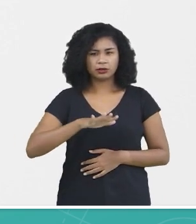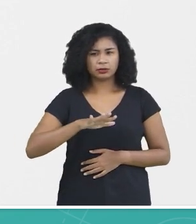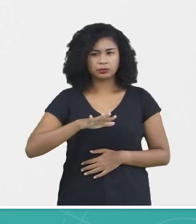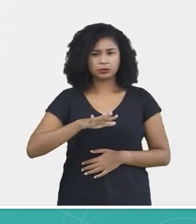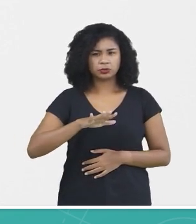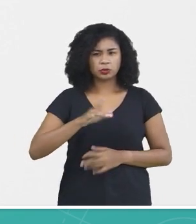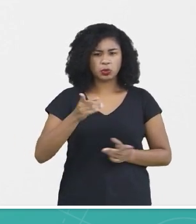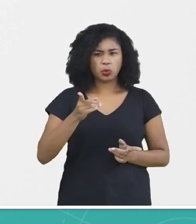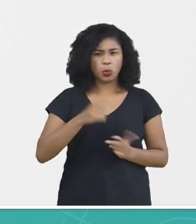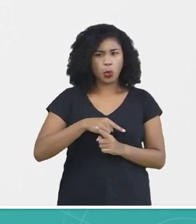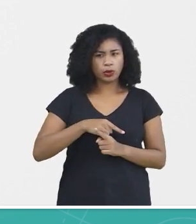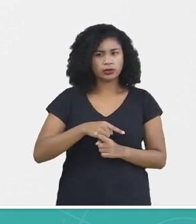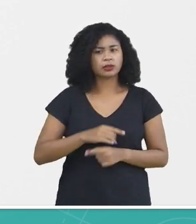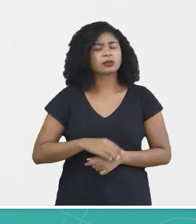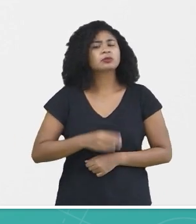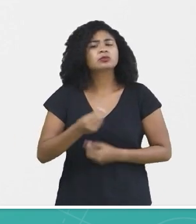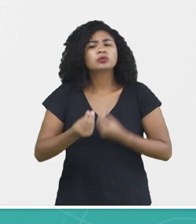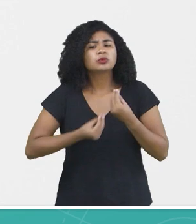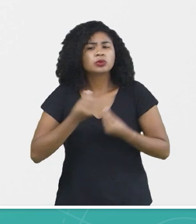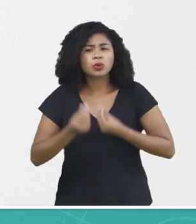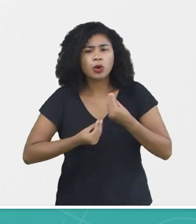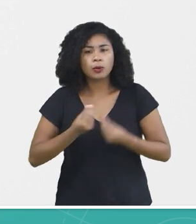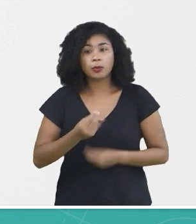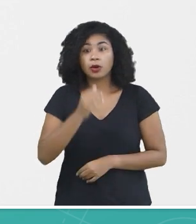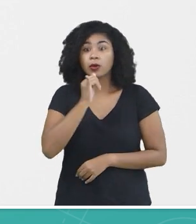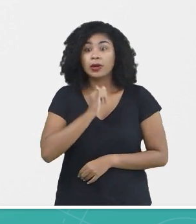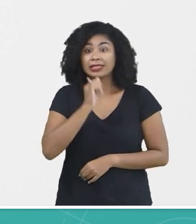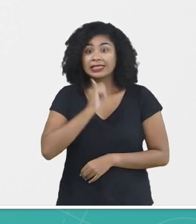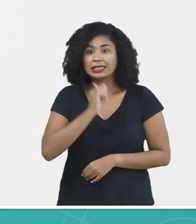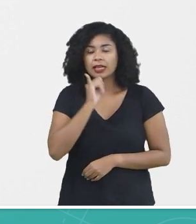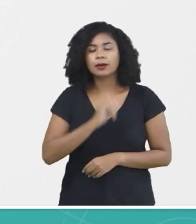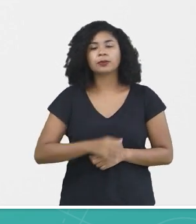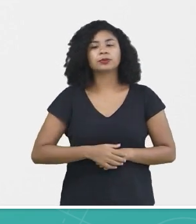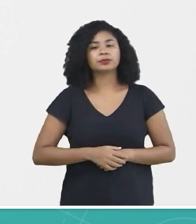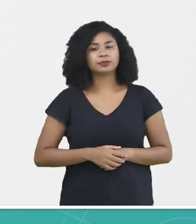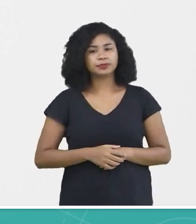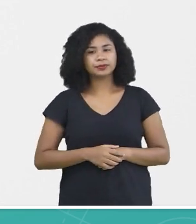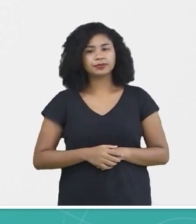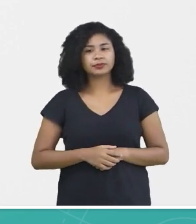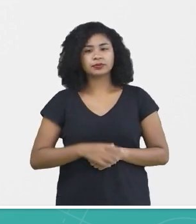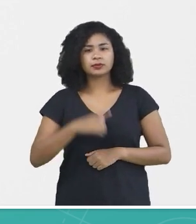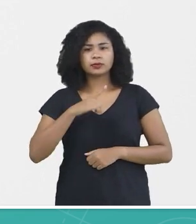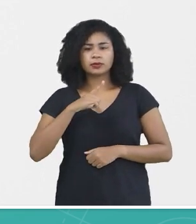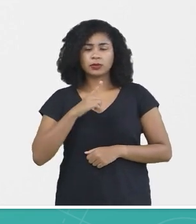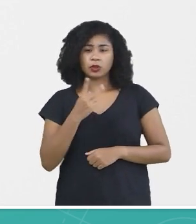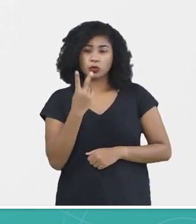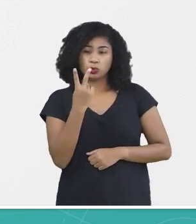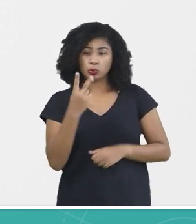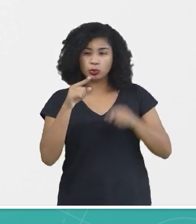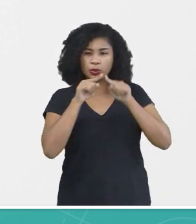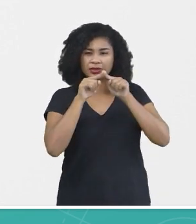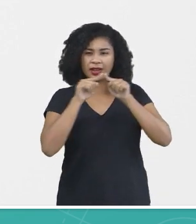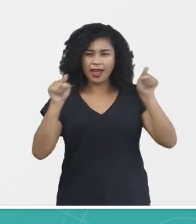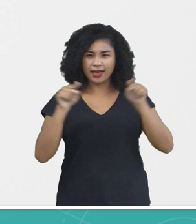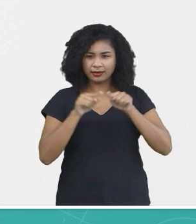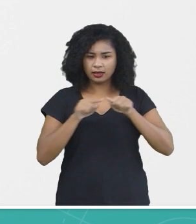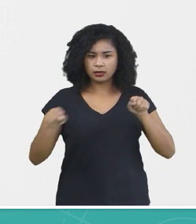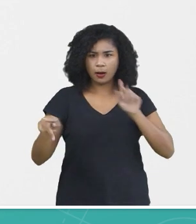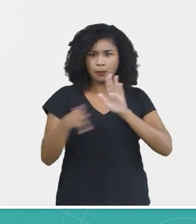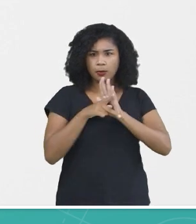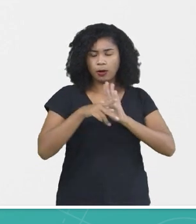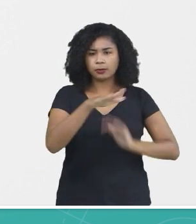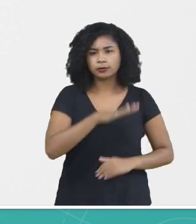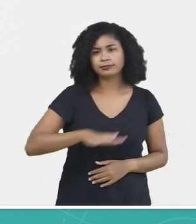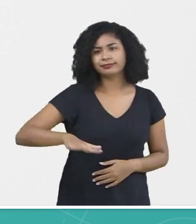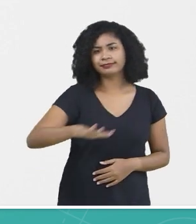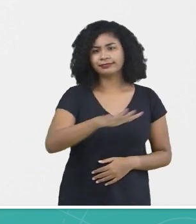situação, nesse exemplo, tá? Eu posso ter retas perpendiculares com as duas retas pertencentes ao plano? Posso também,